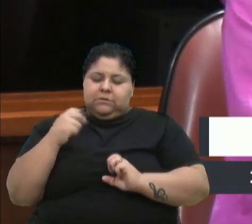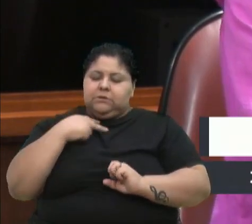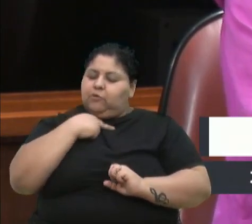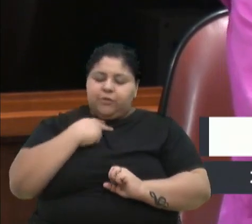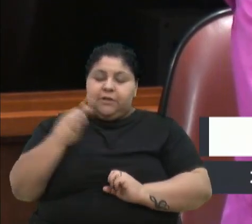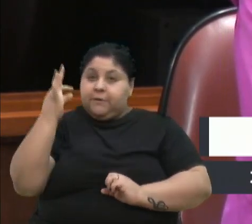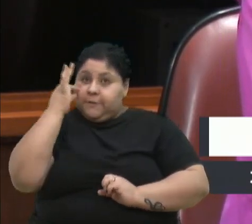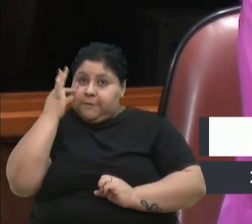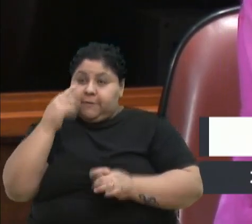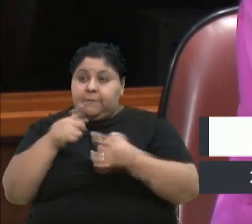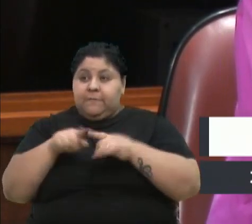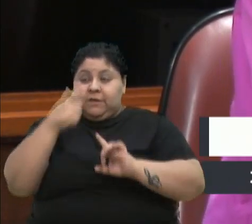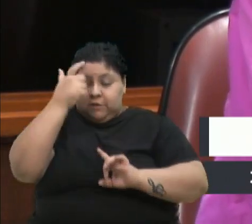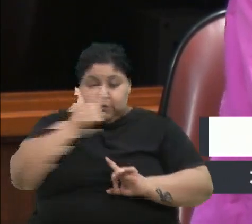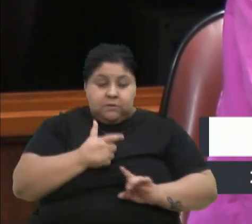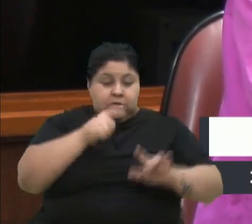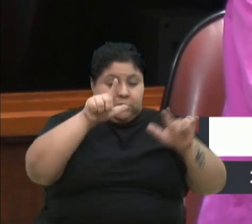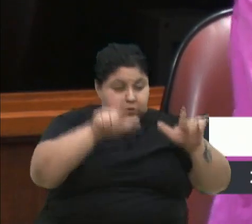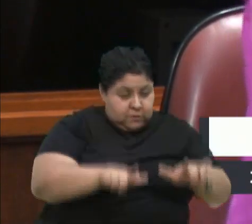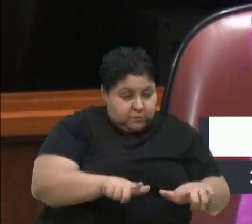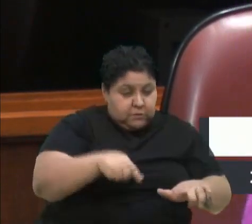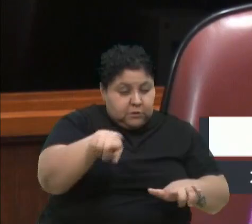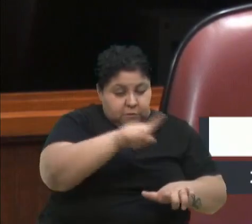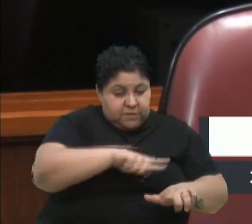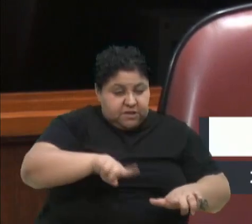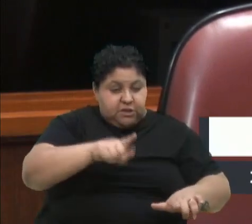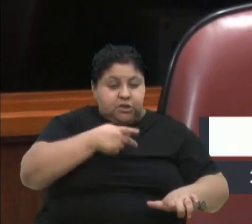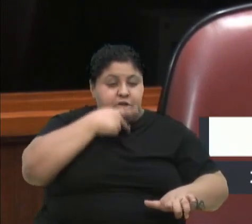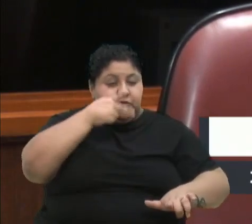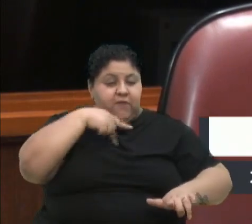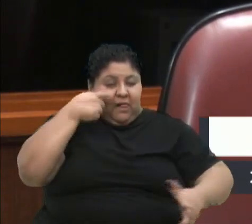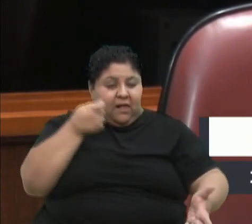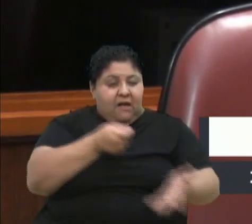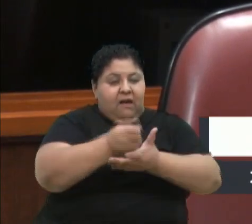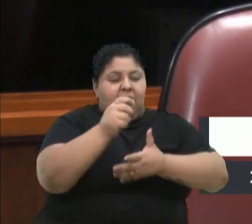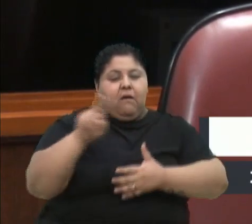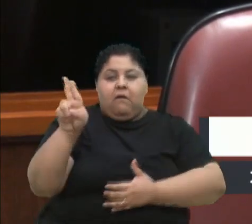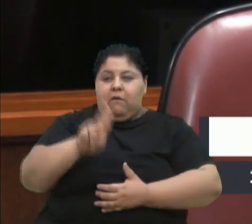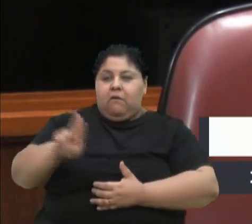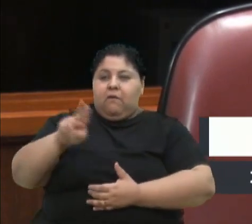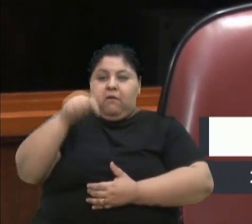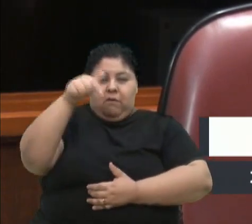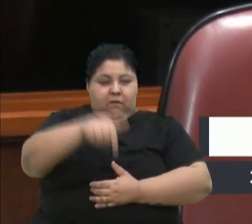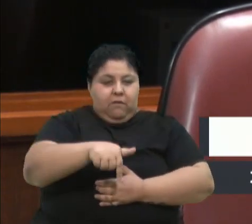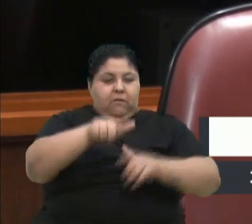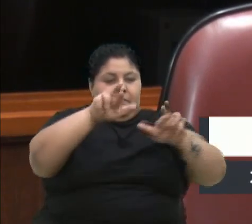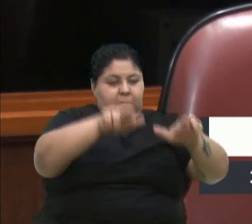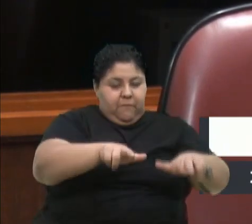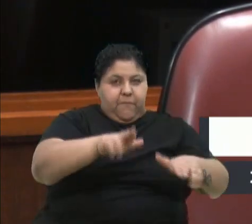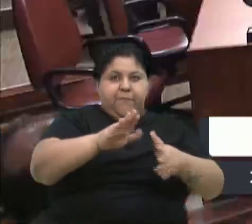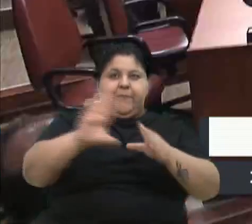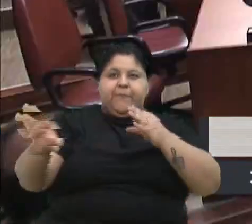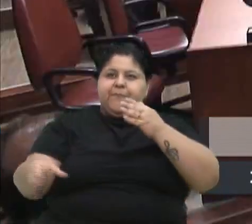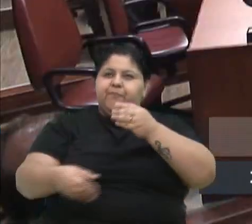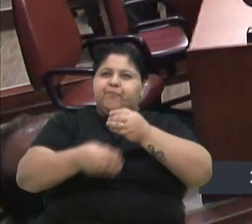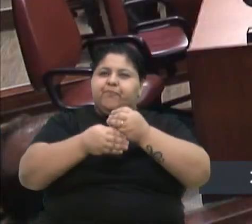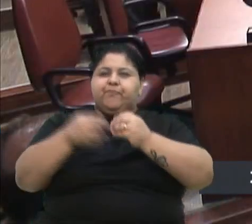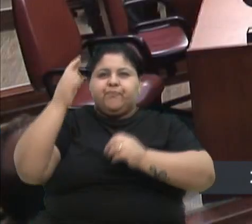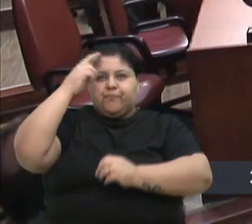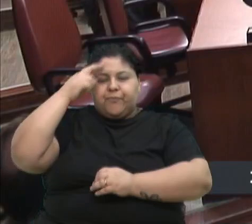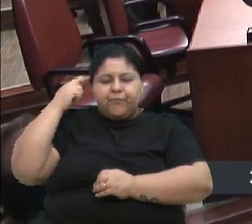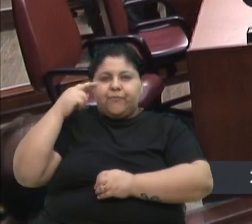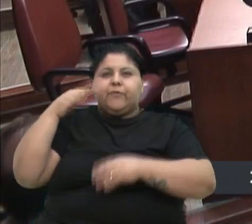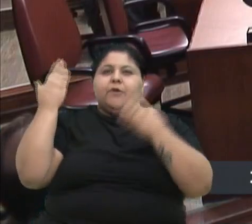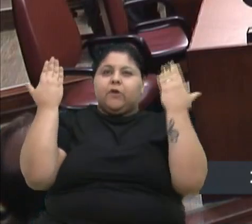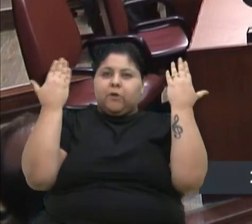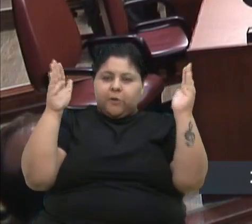espaço importante para a gente ocupar na defesa da nossa universidade aqui na região. Sua parte, vereador. Vereadora, parabéns